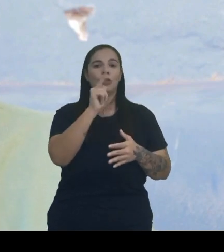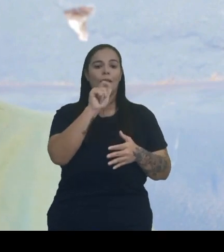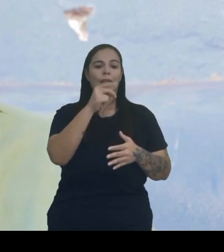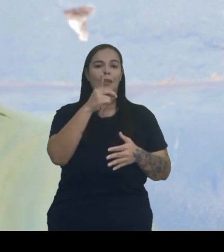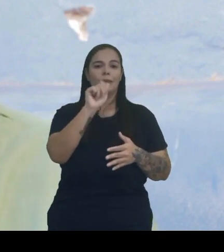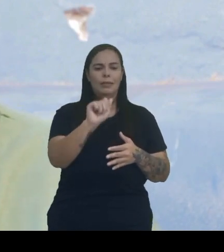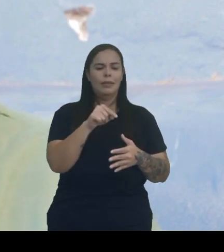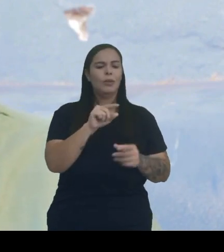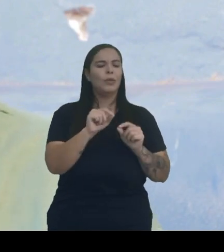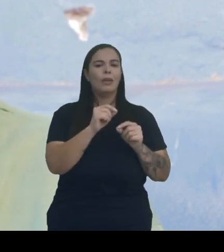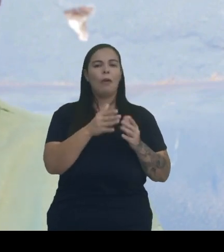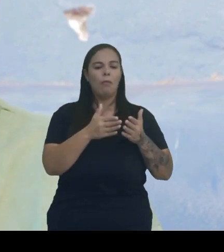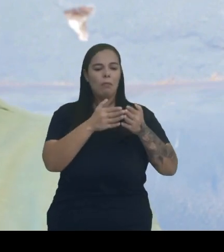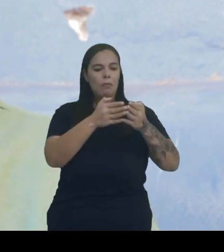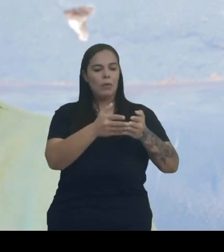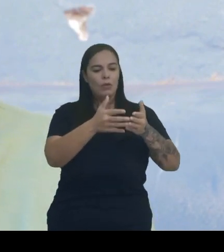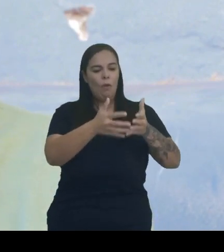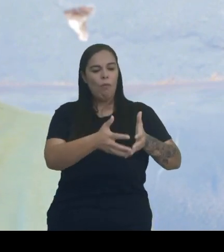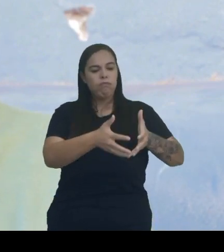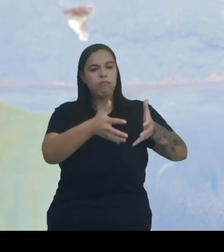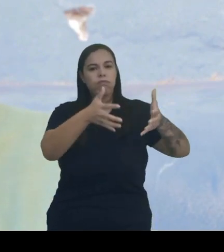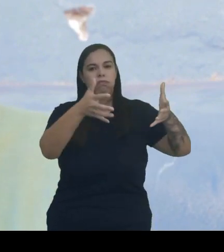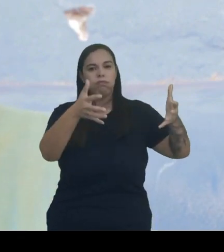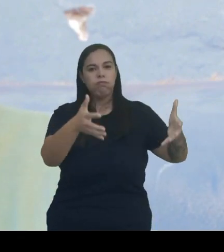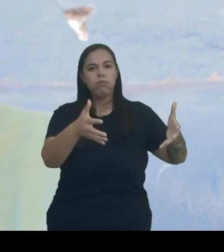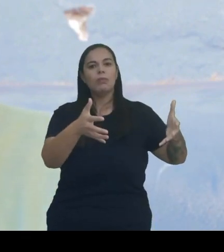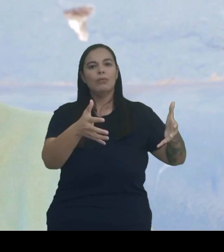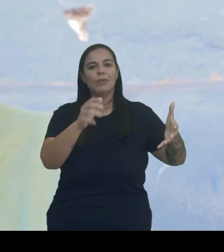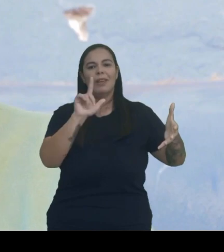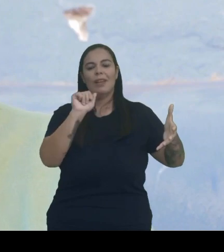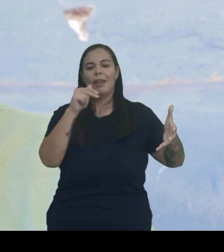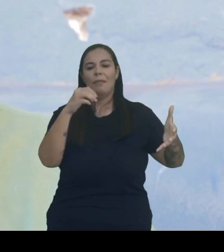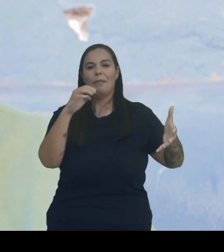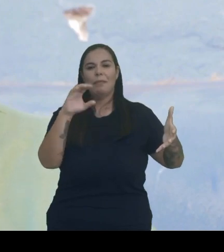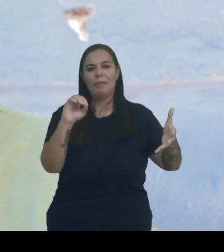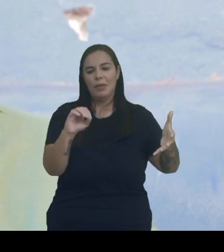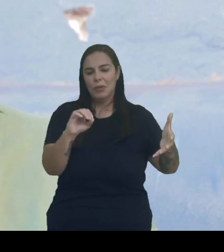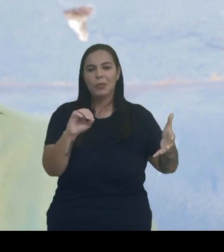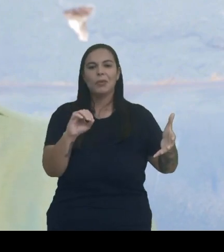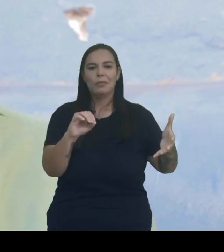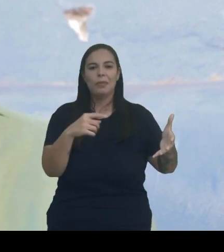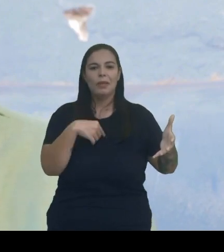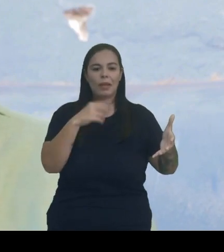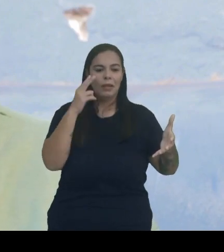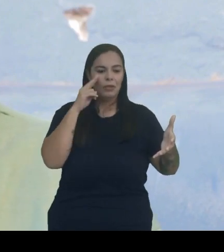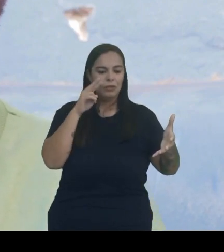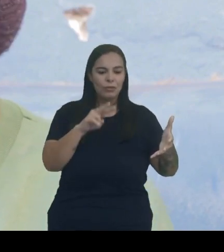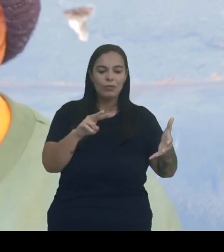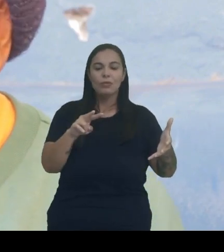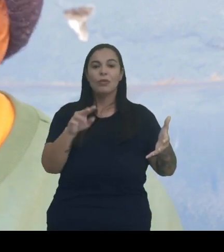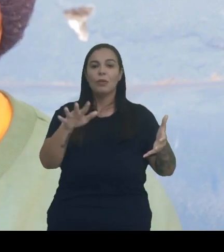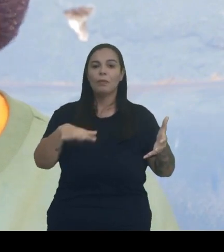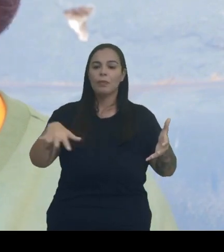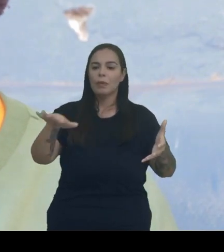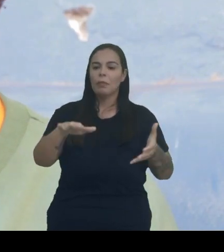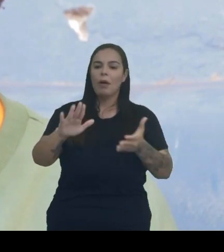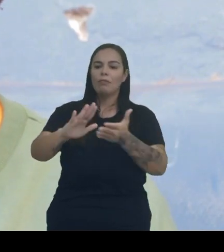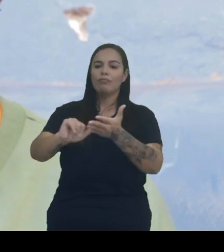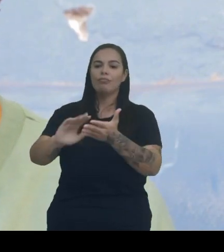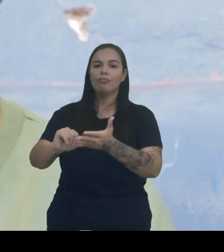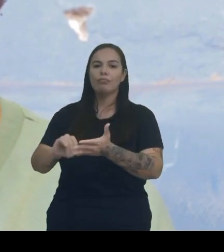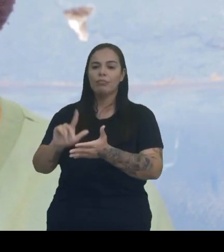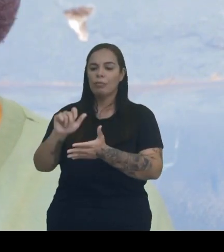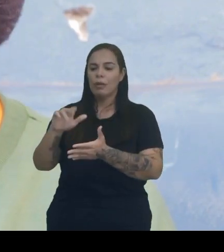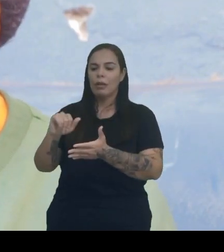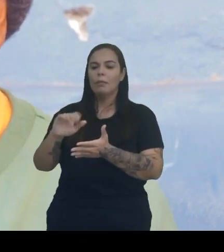as chalandas, era uma embarcação grande que chamava-se de lameiro. Eles vinham, tiravam a lama de